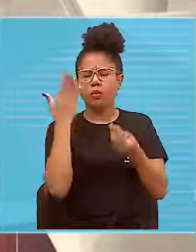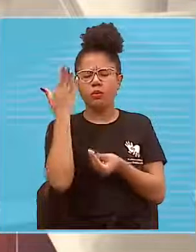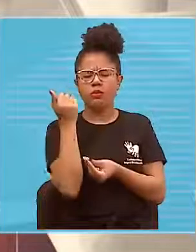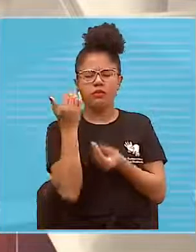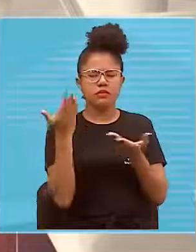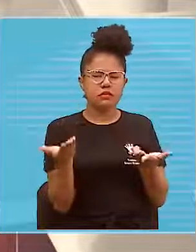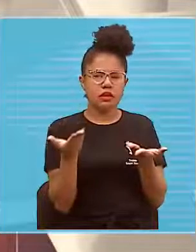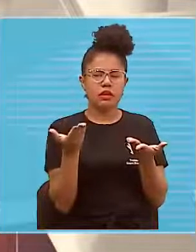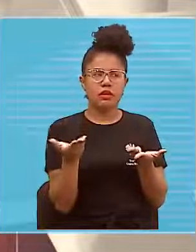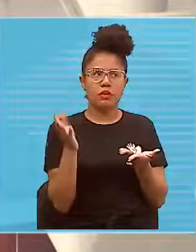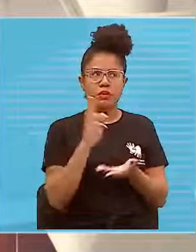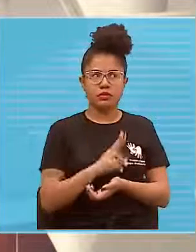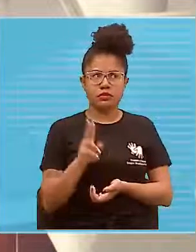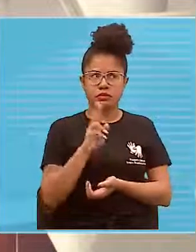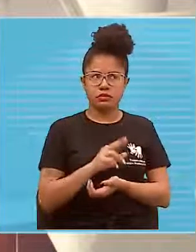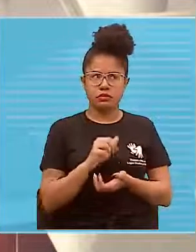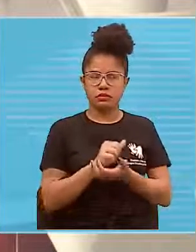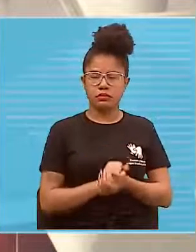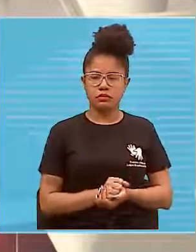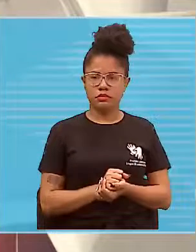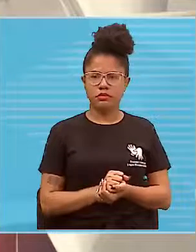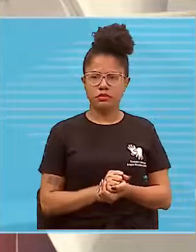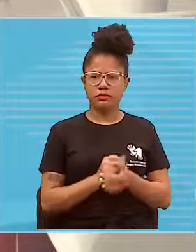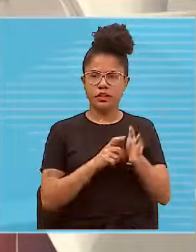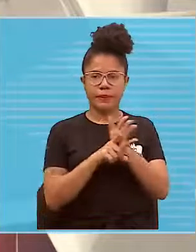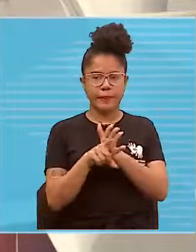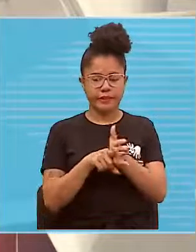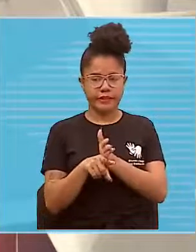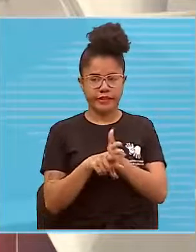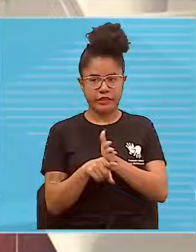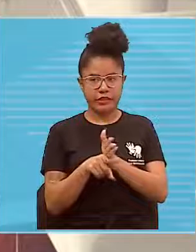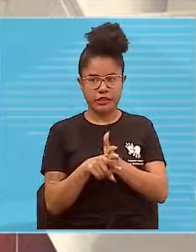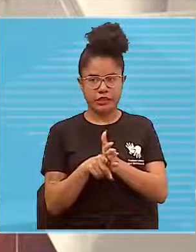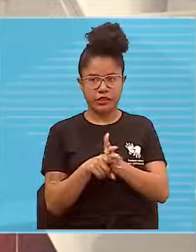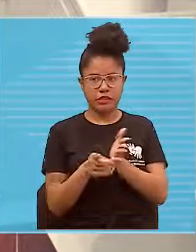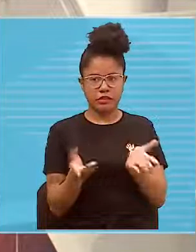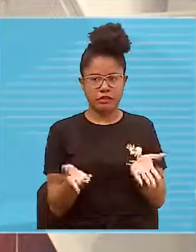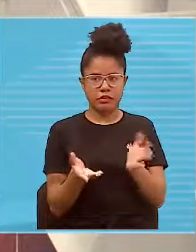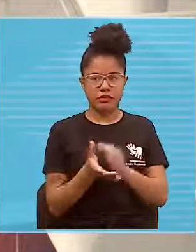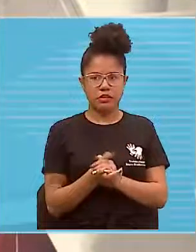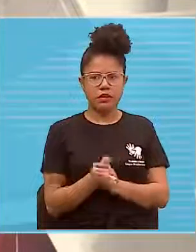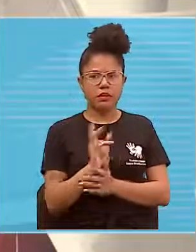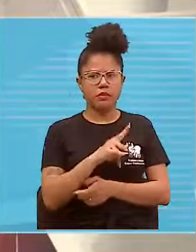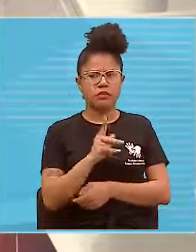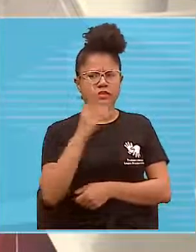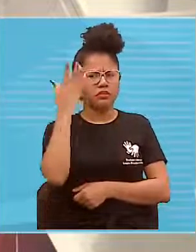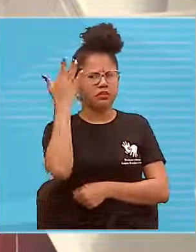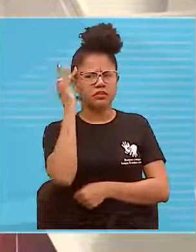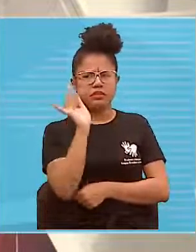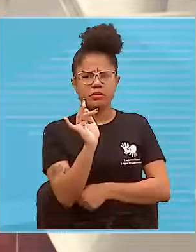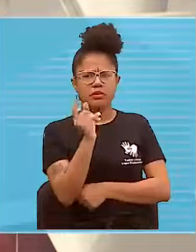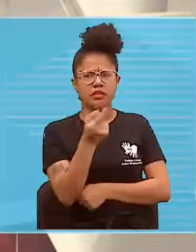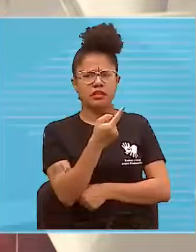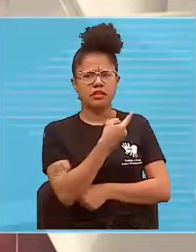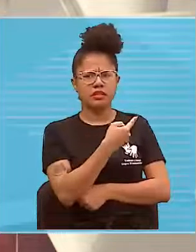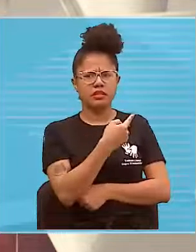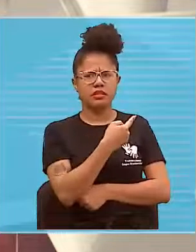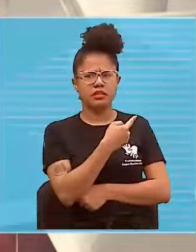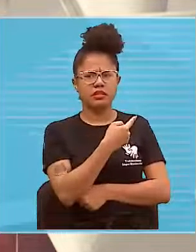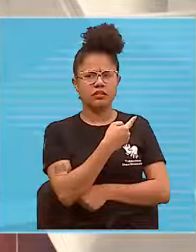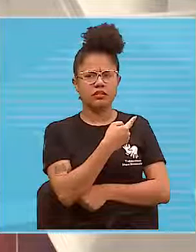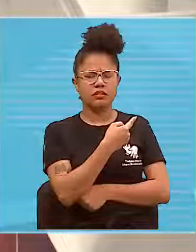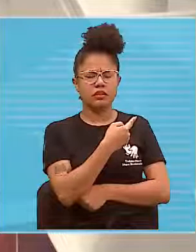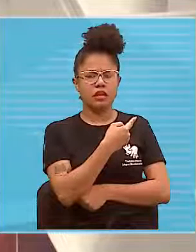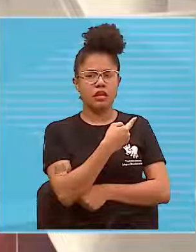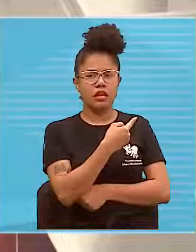daquilo? Através da coleta de dados. O professor não sabia que ali era estatística.